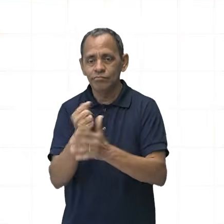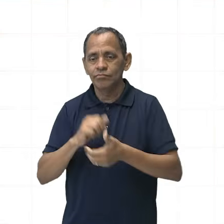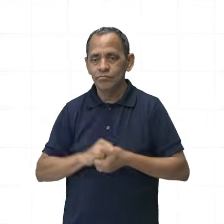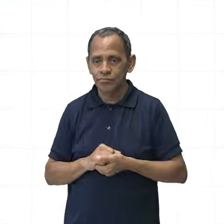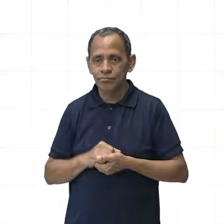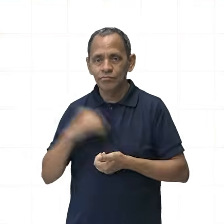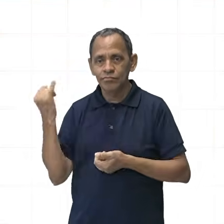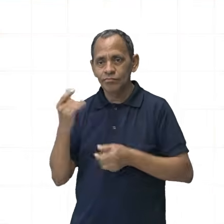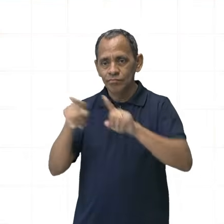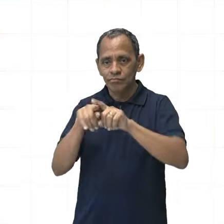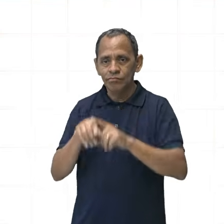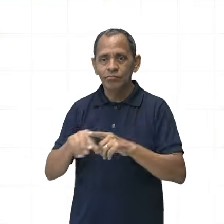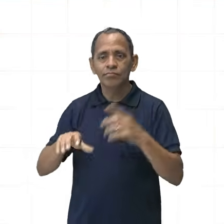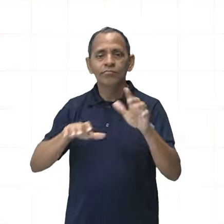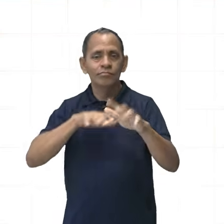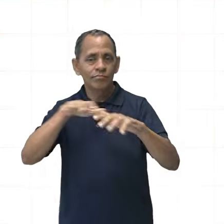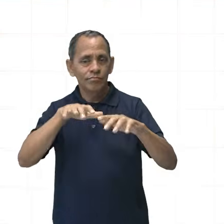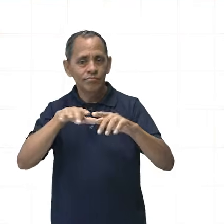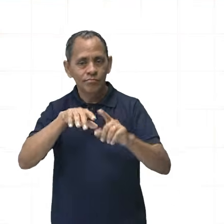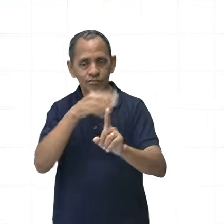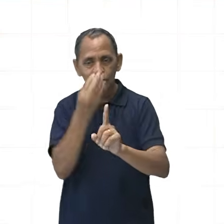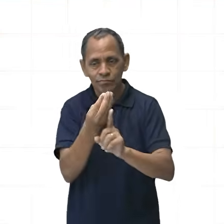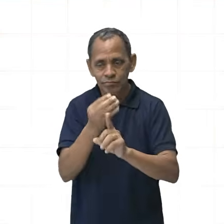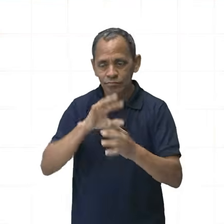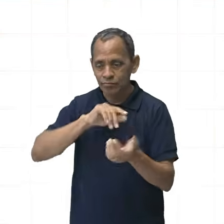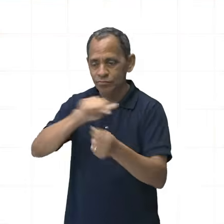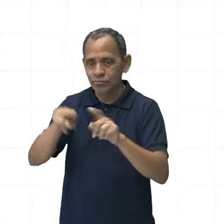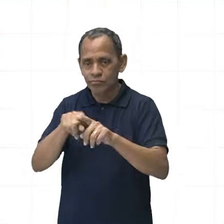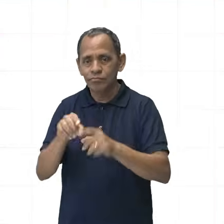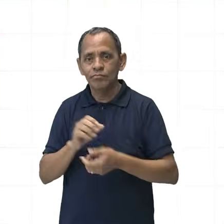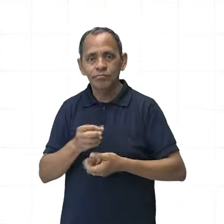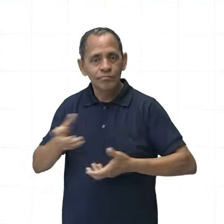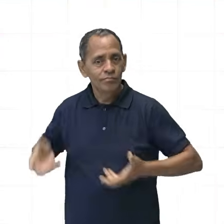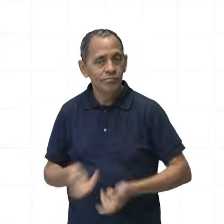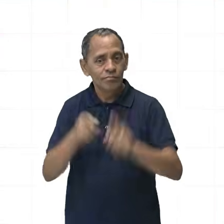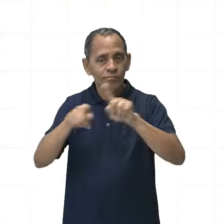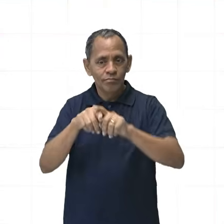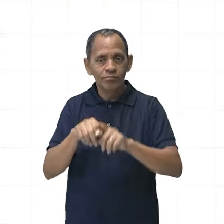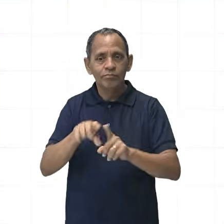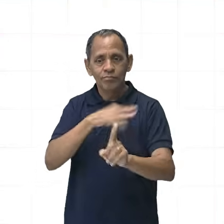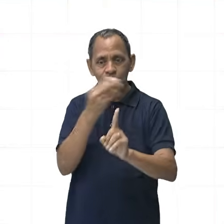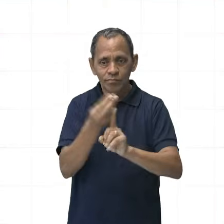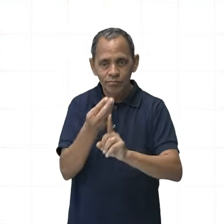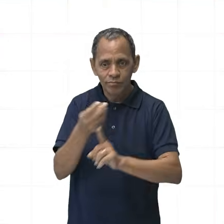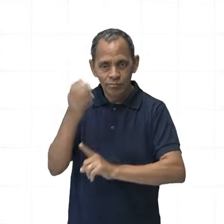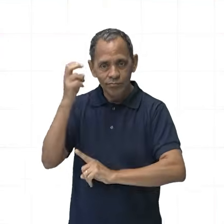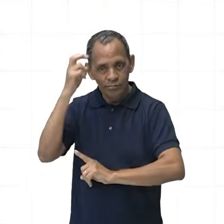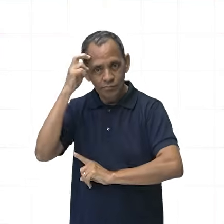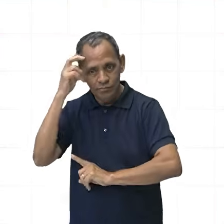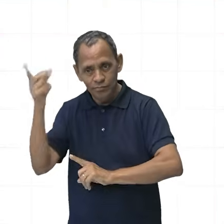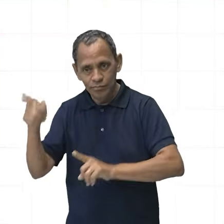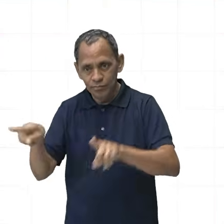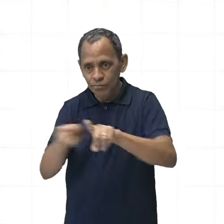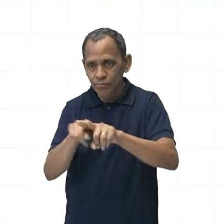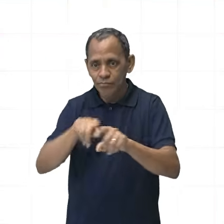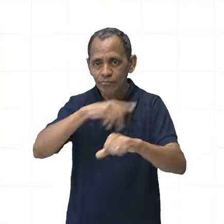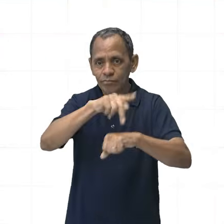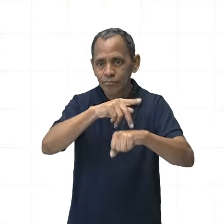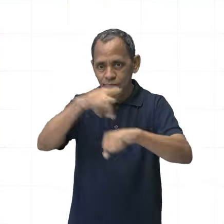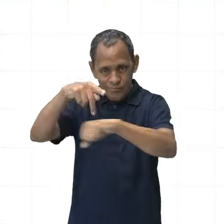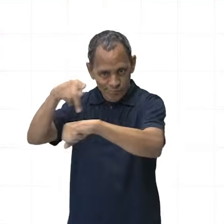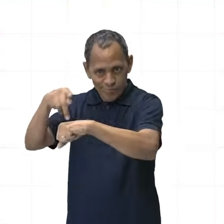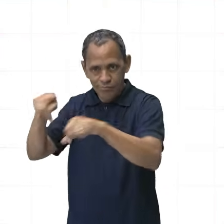na Rússia após a Revolução teve um impacto significativo em movimentos artísticos de todo o